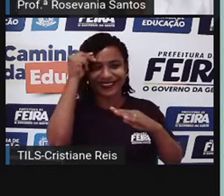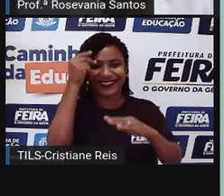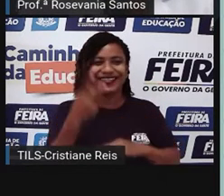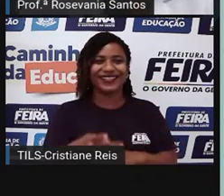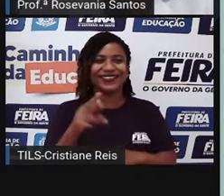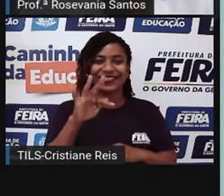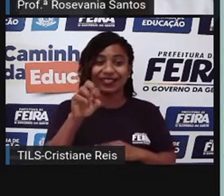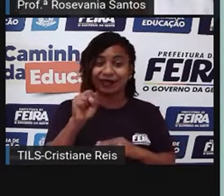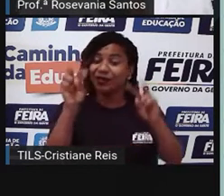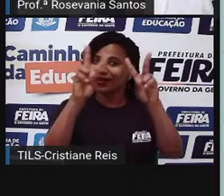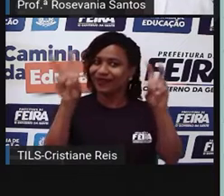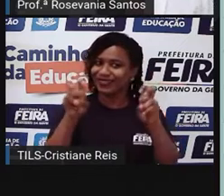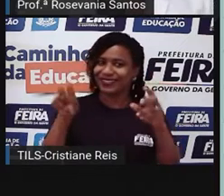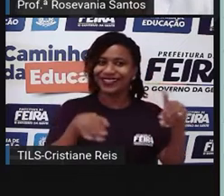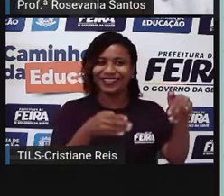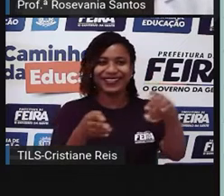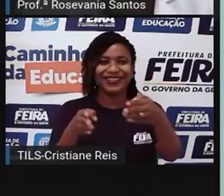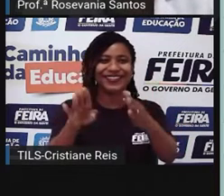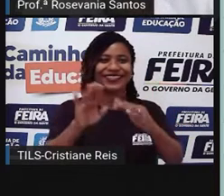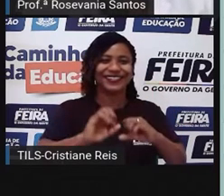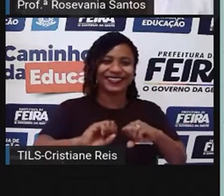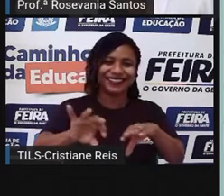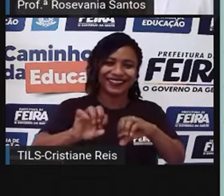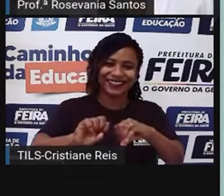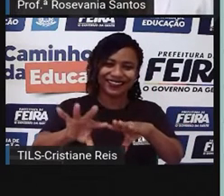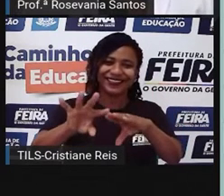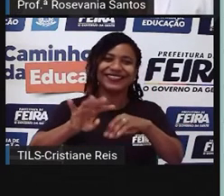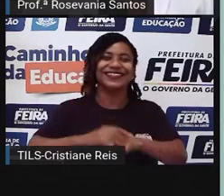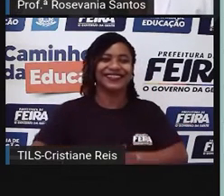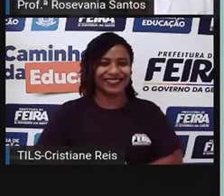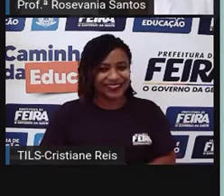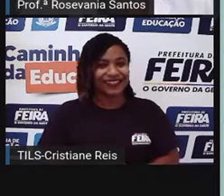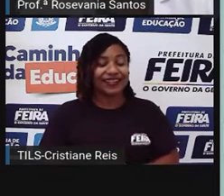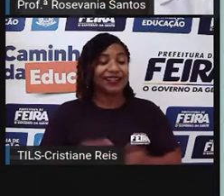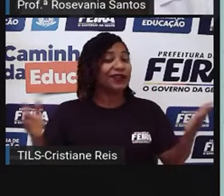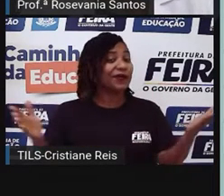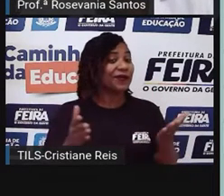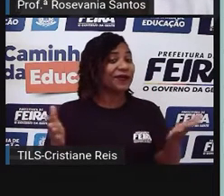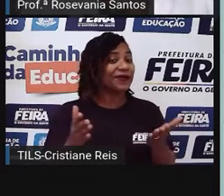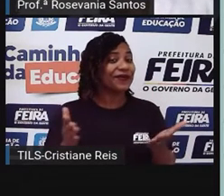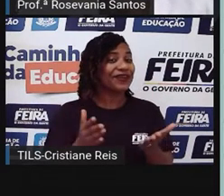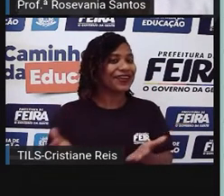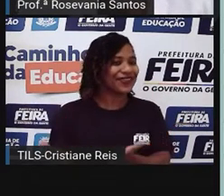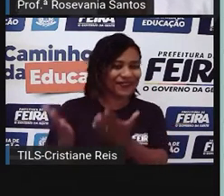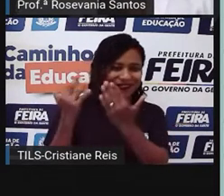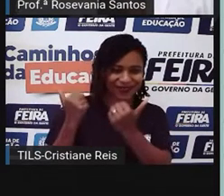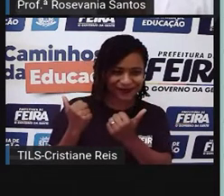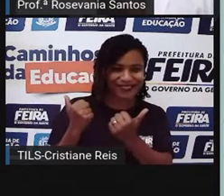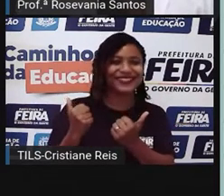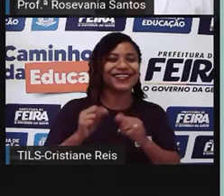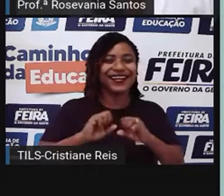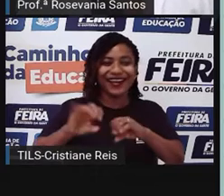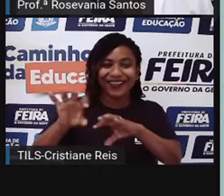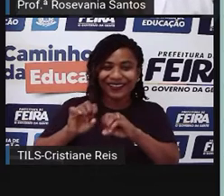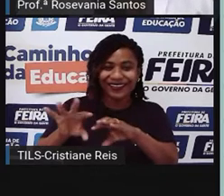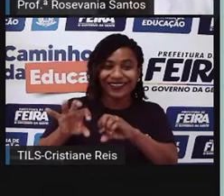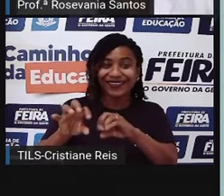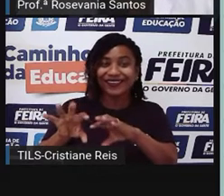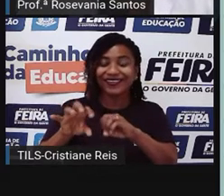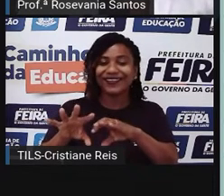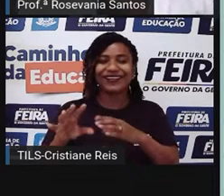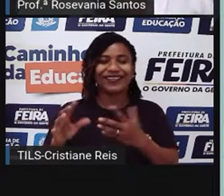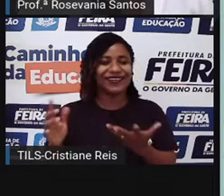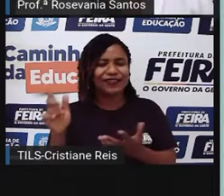frase Caminhos da Educação, né, como vocês já sabem. Então, vamos à nossa aula de geografia de hoje. Essa é a aula do